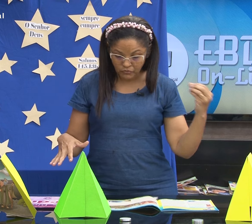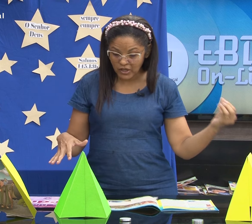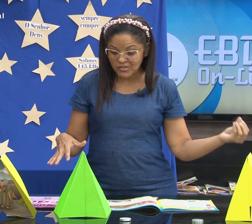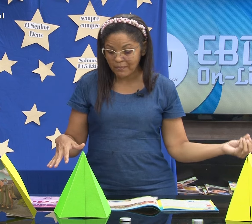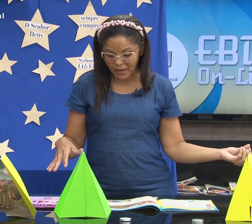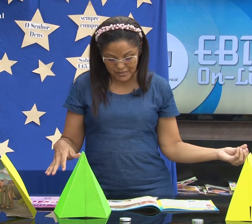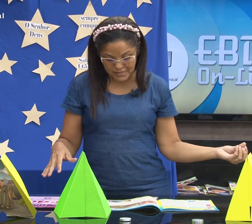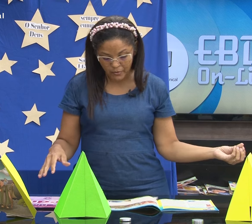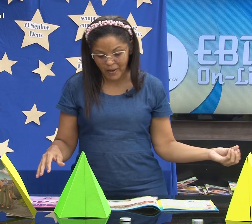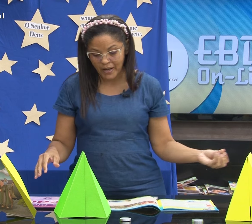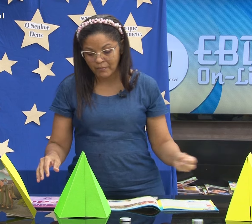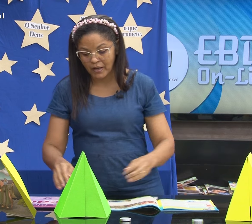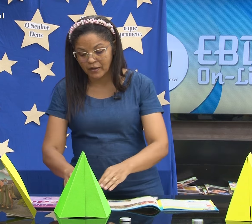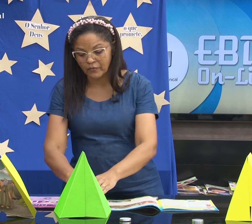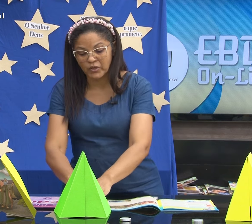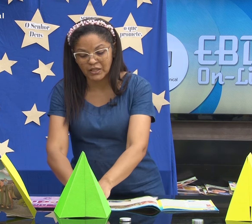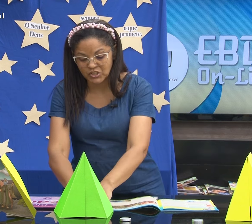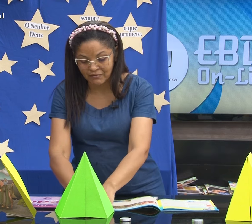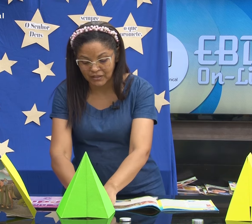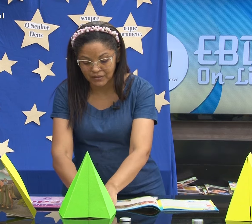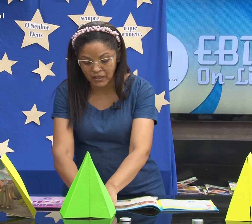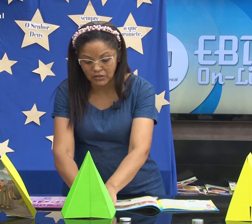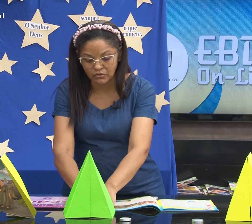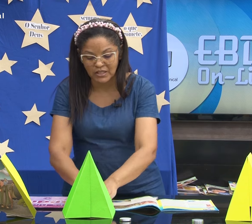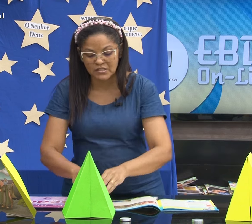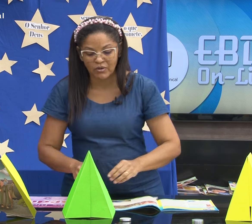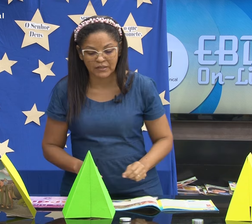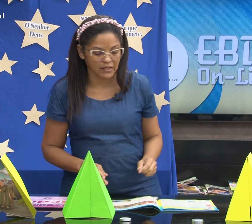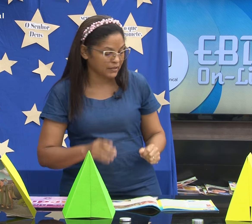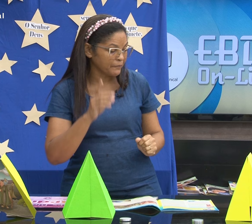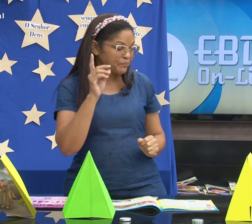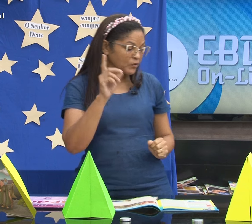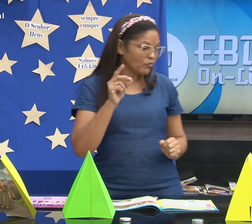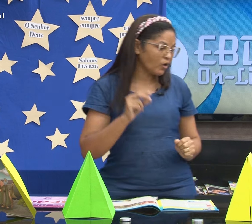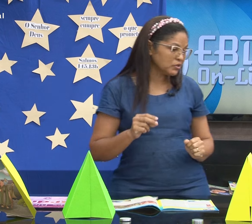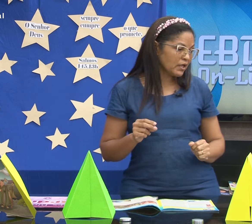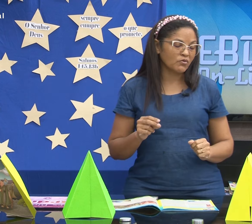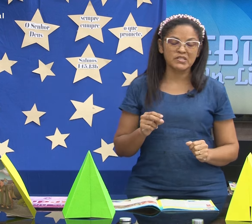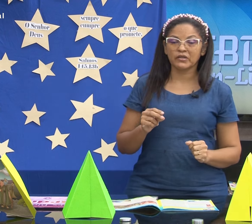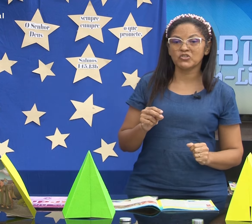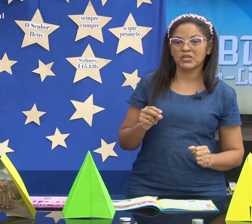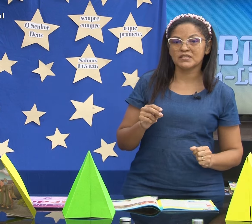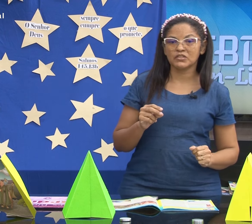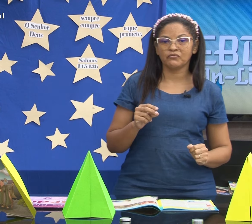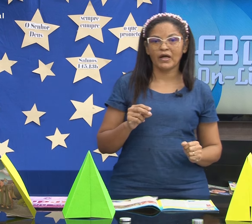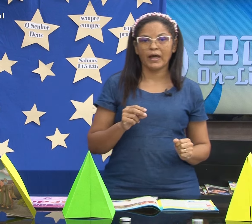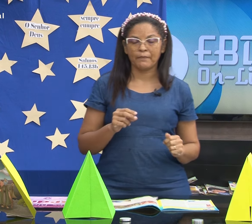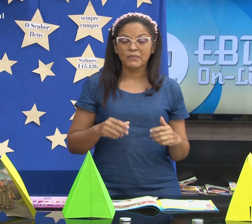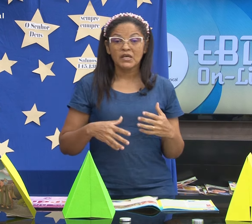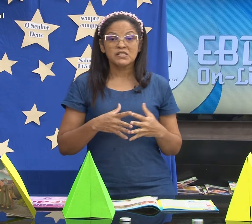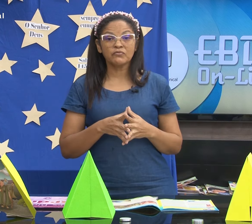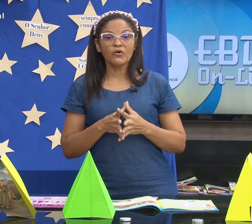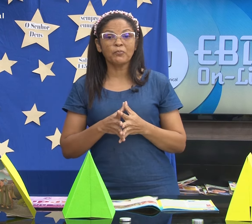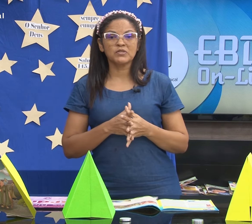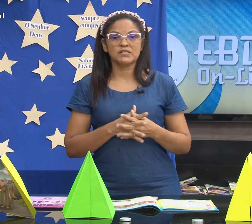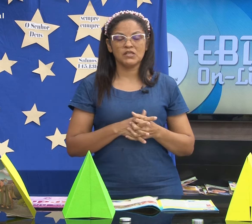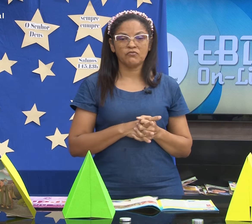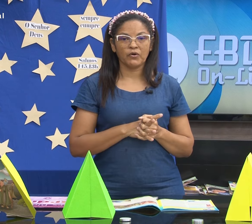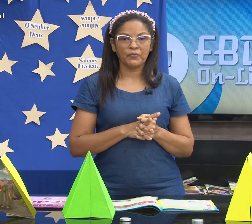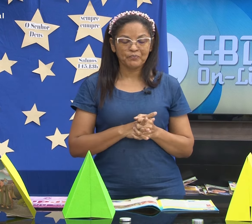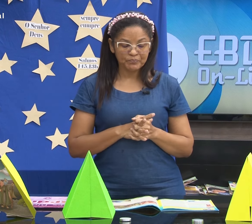Abraão Deus apareceu para Abraão ele estava dentro da sua tenda uma outra coisa que eu esqueci de falar se